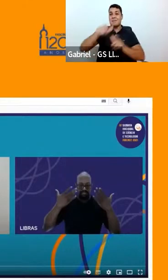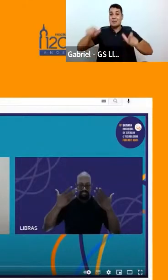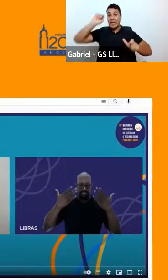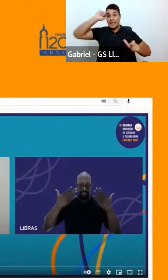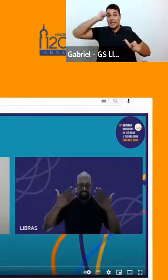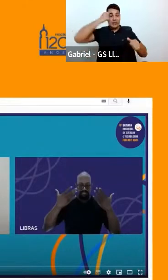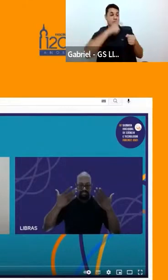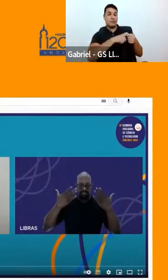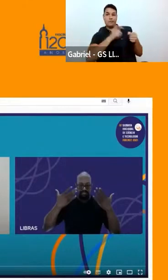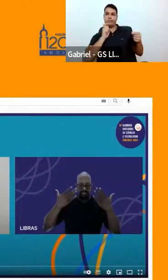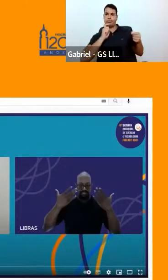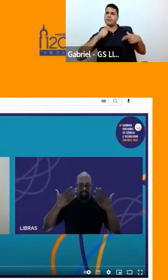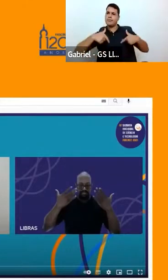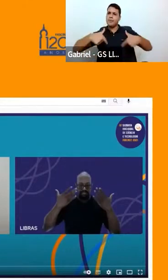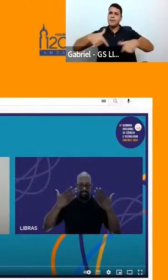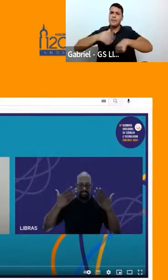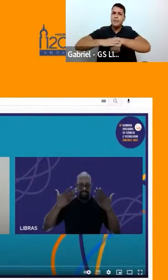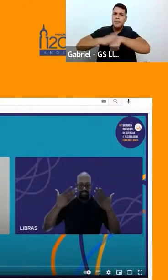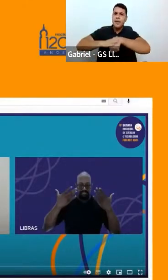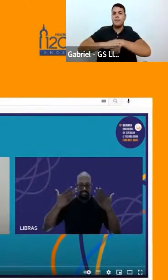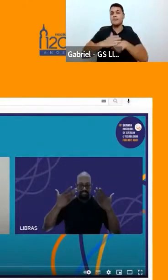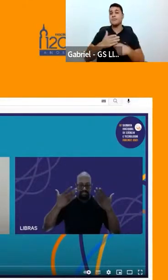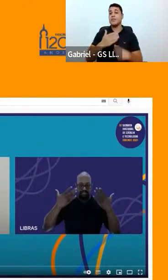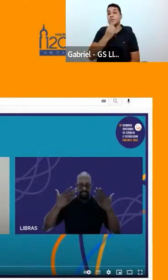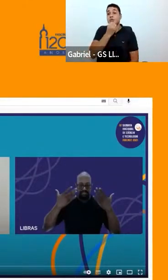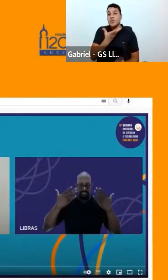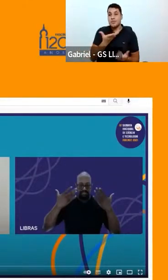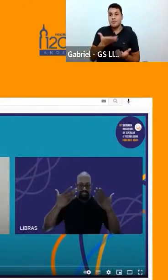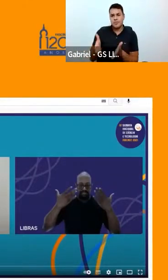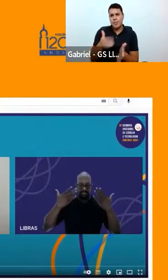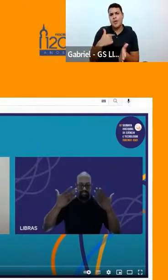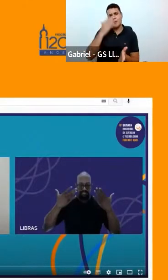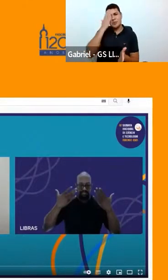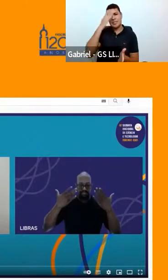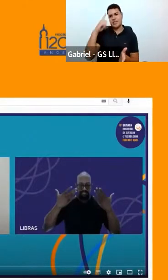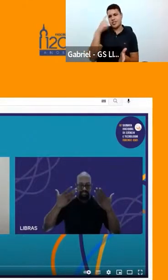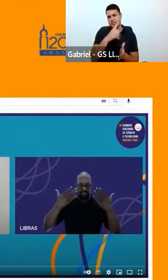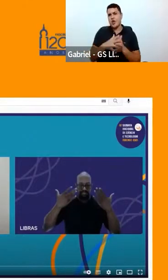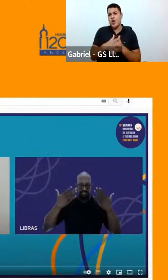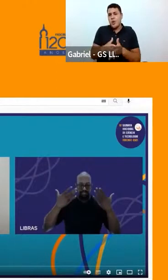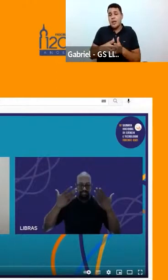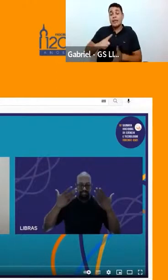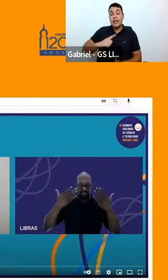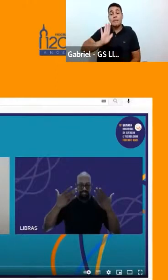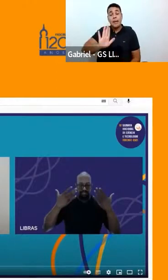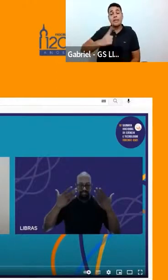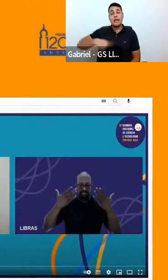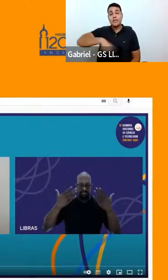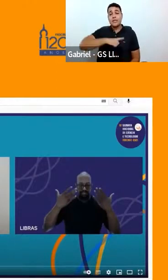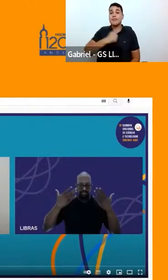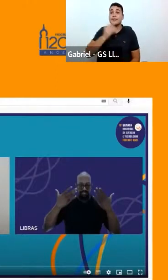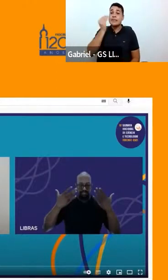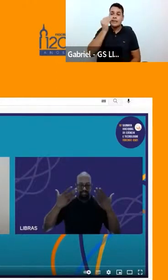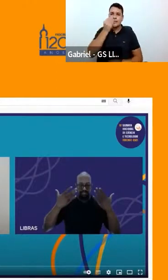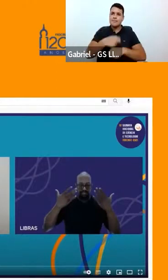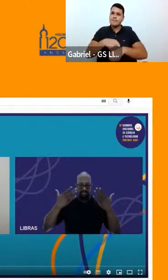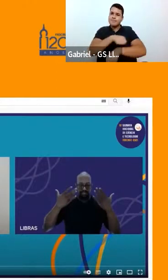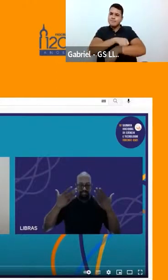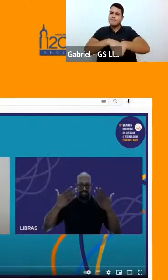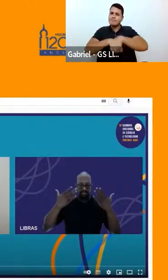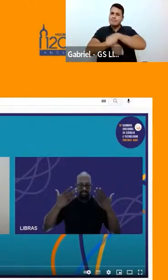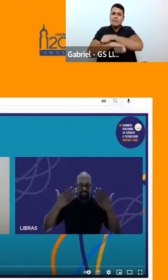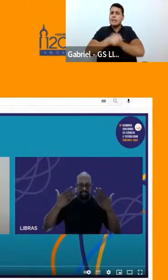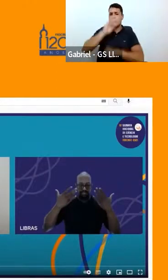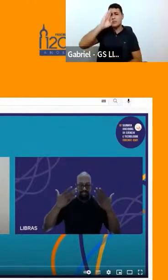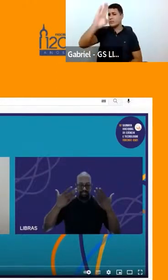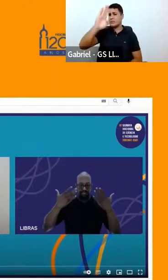muito, muito exitoso, né, e apesar de árduo e desafiador, com uma série de barreiras, mas em busca de uma ciência inclusiva, né. Eu